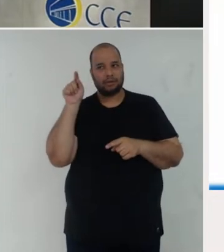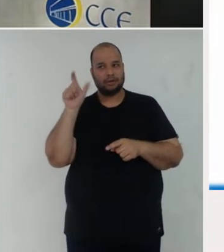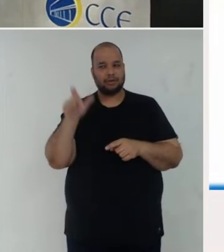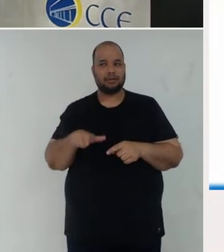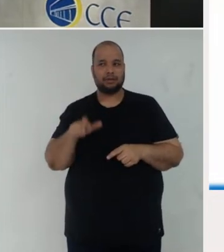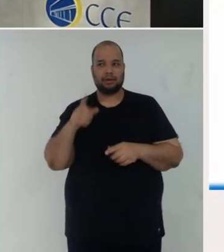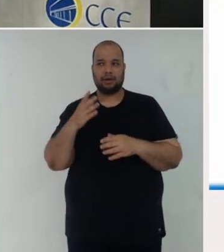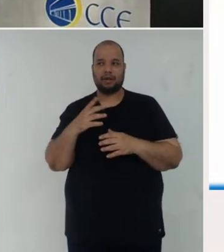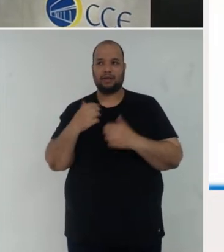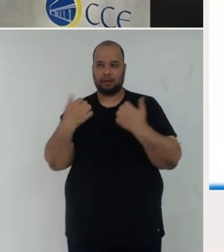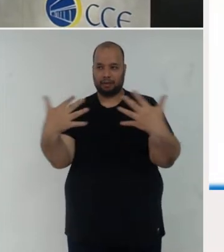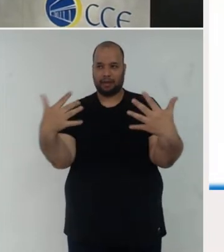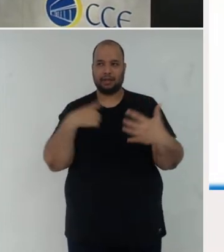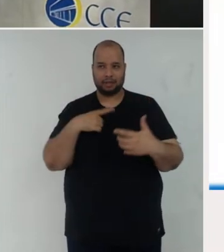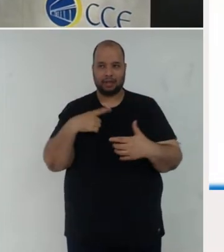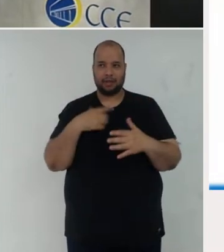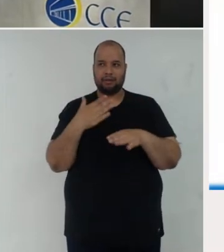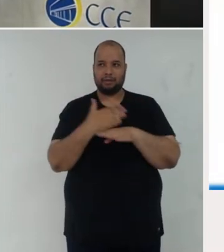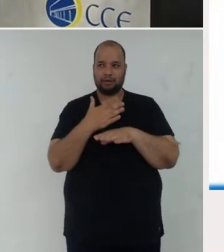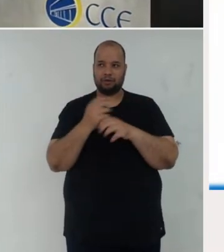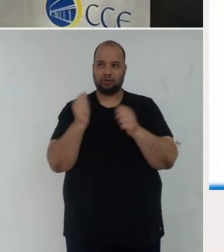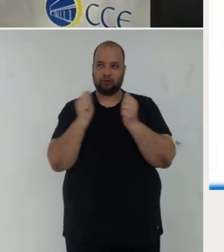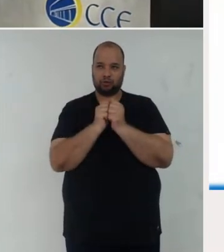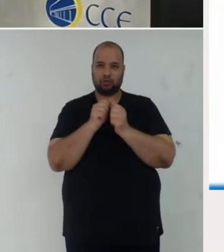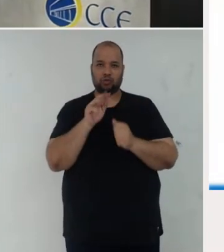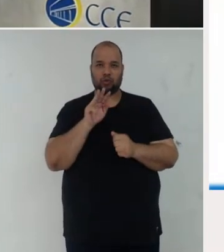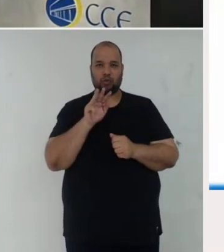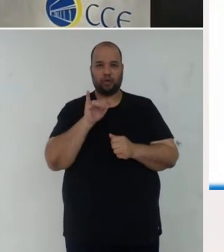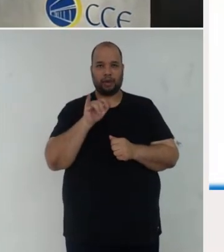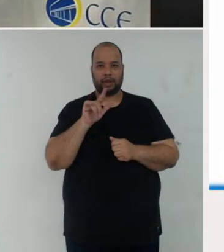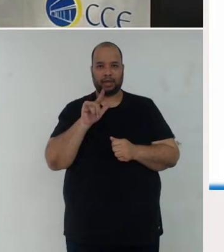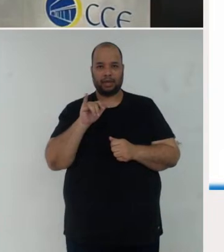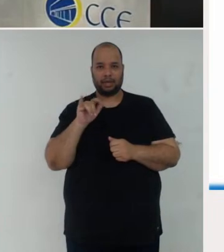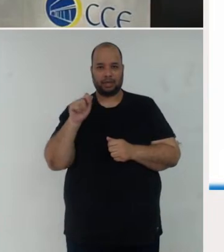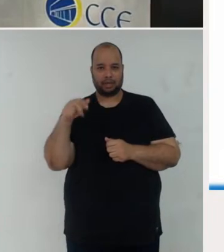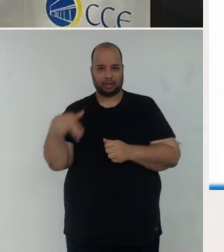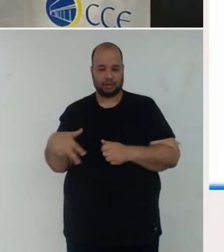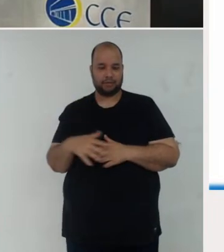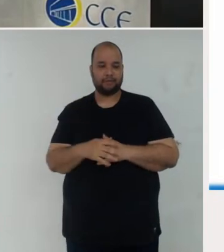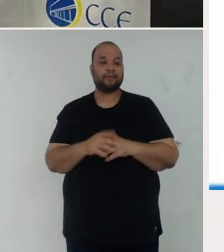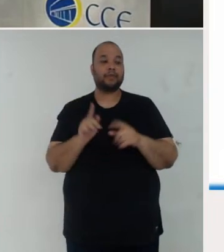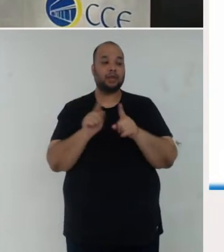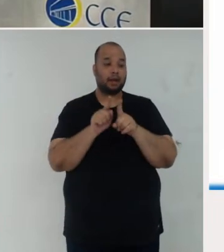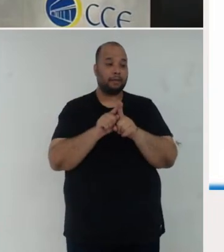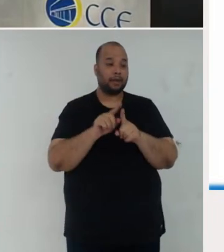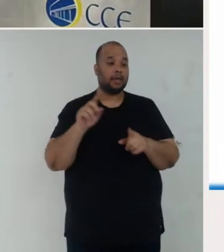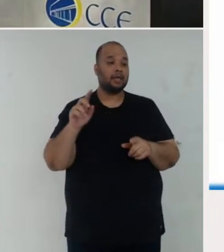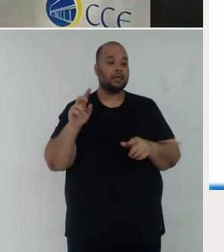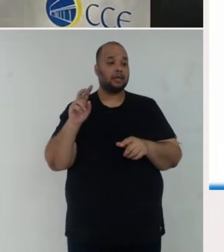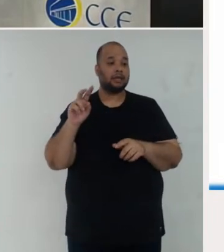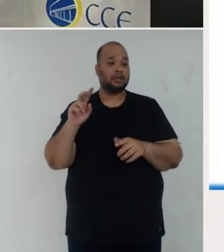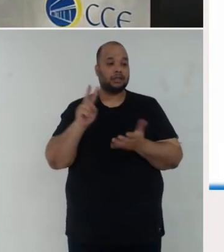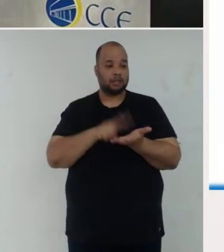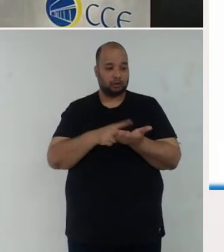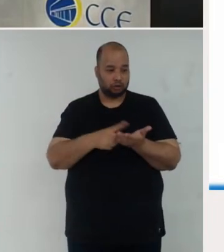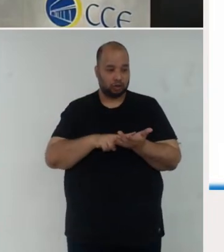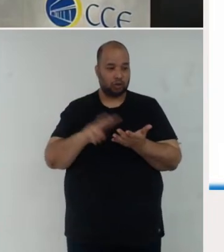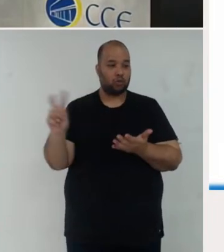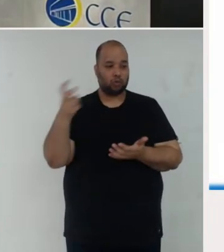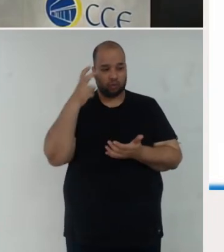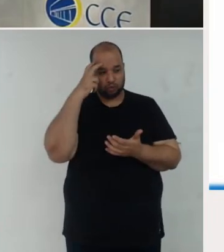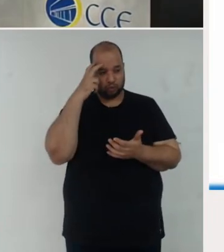um capítulo, junto com o William, junto com o Will. E o Traduções, Culturas e